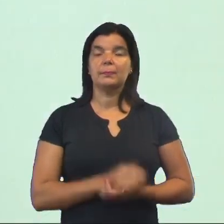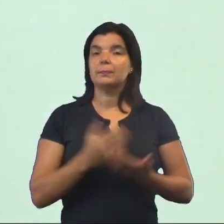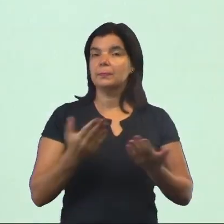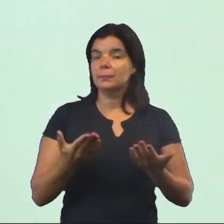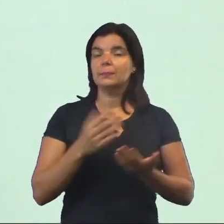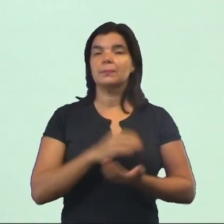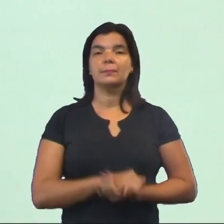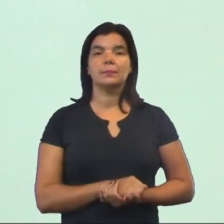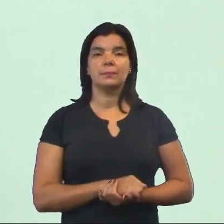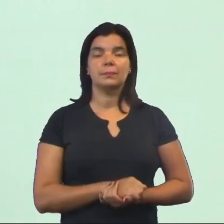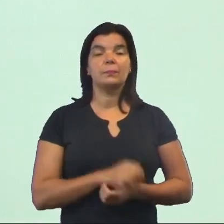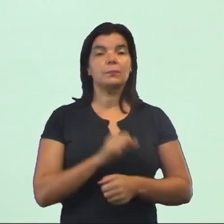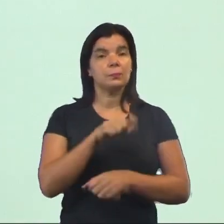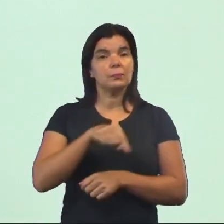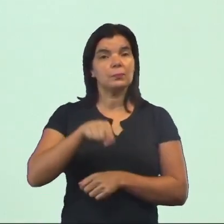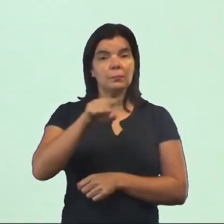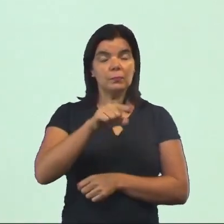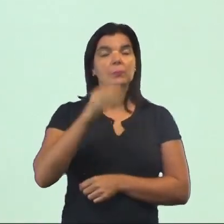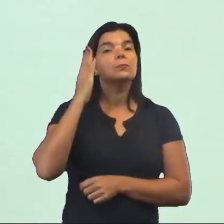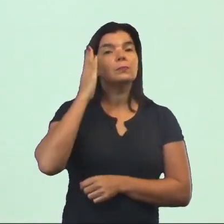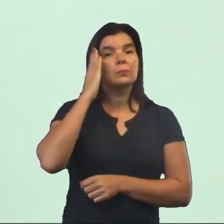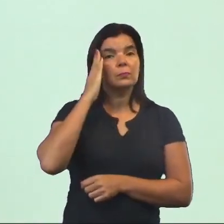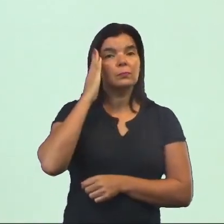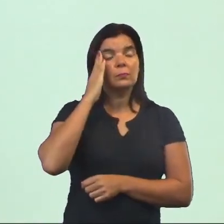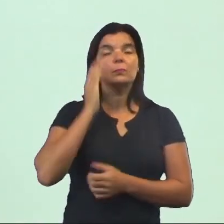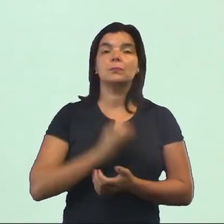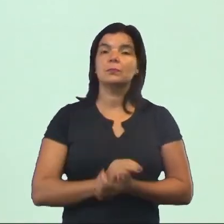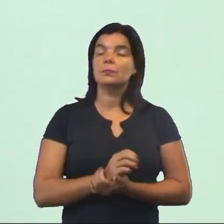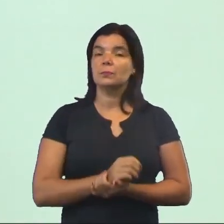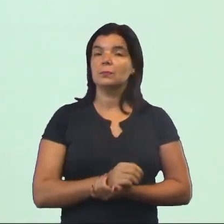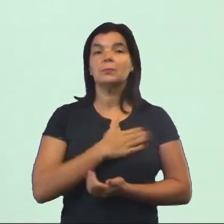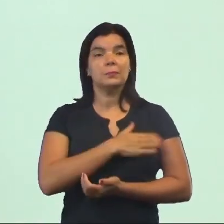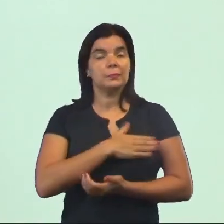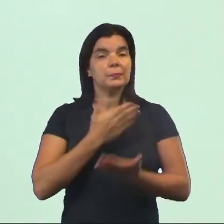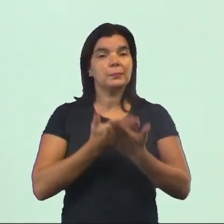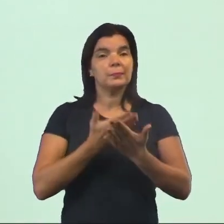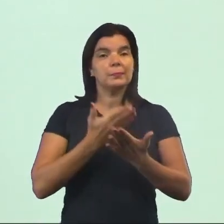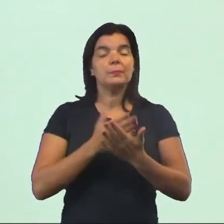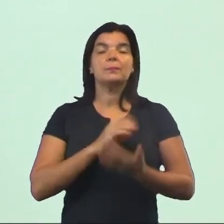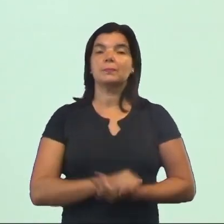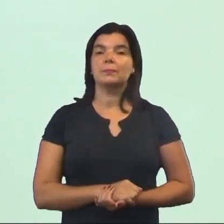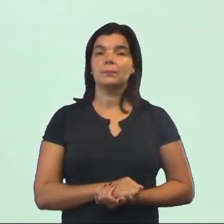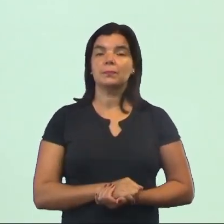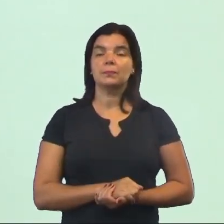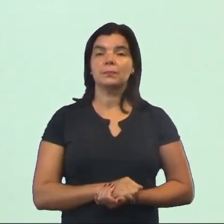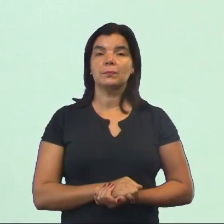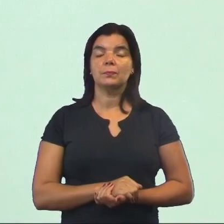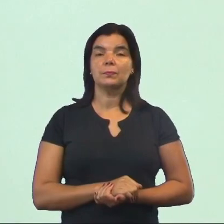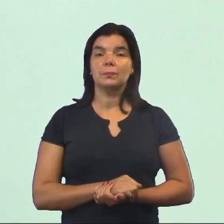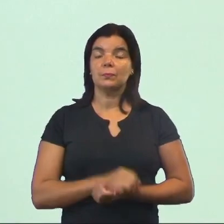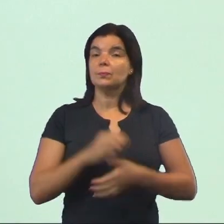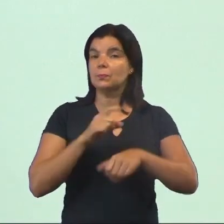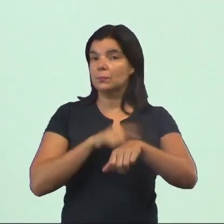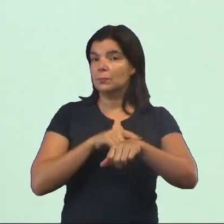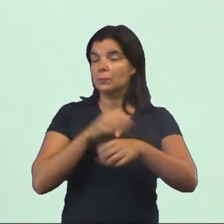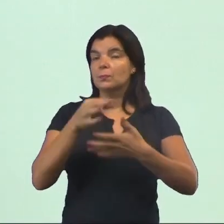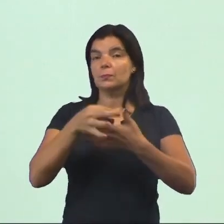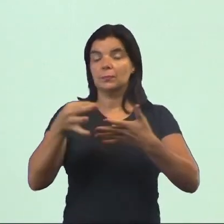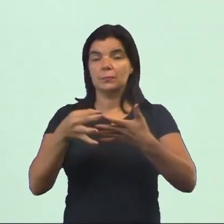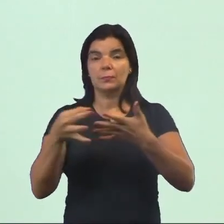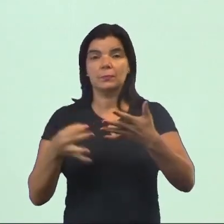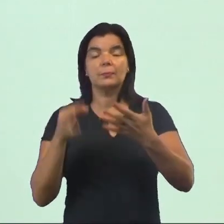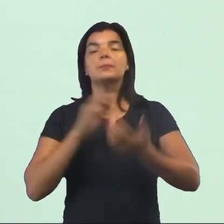Então, queridos, espero que vocês tenham entendido, tenham gostado da nossa aula sobre expressões de tempo,